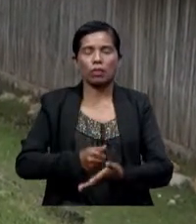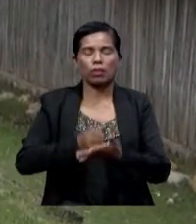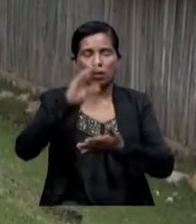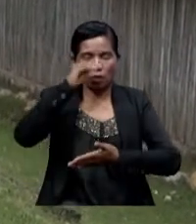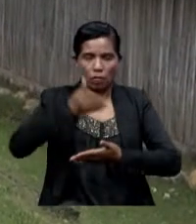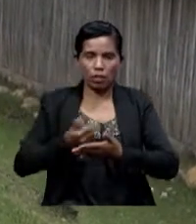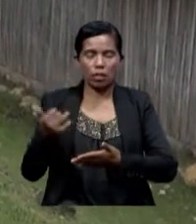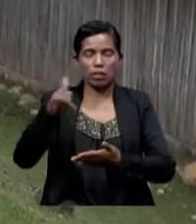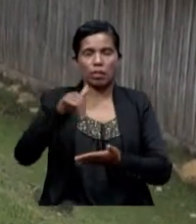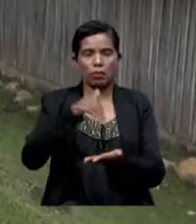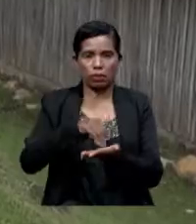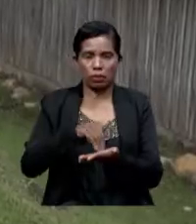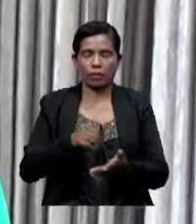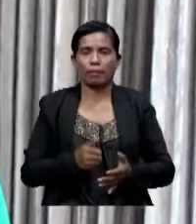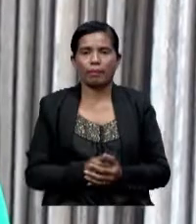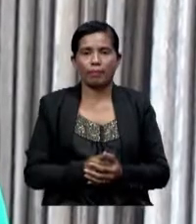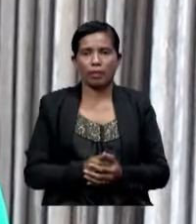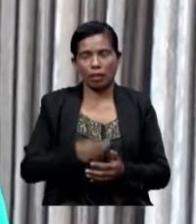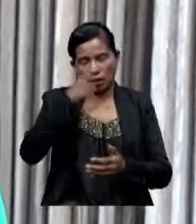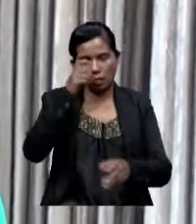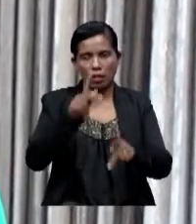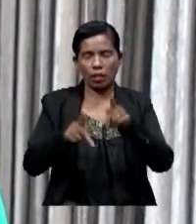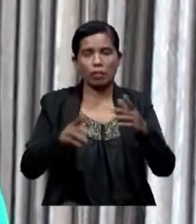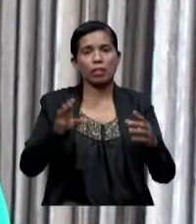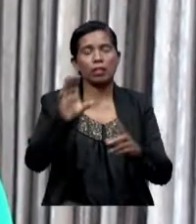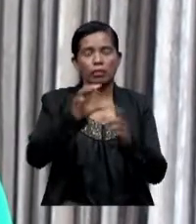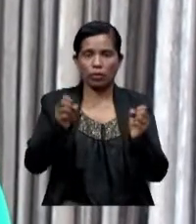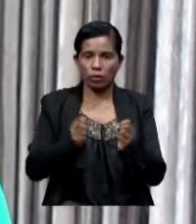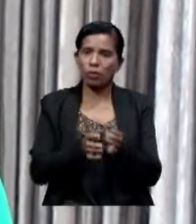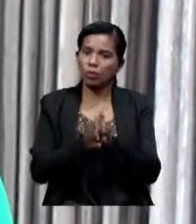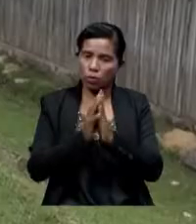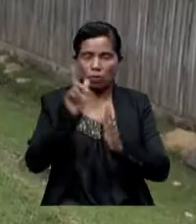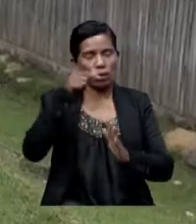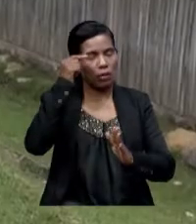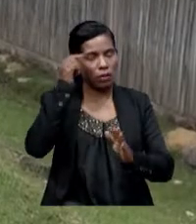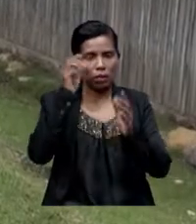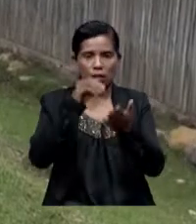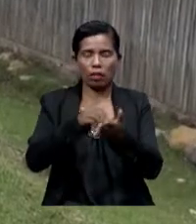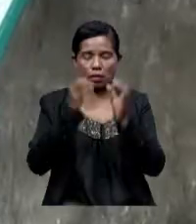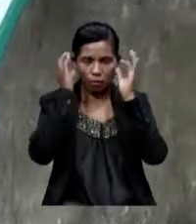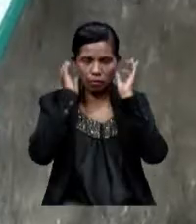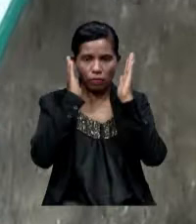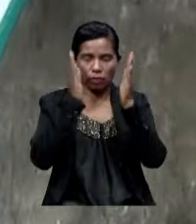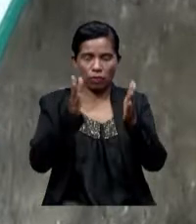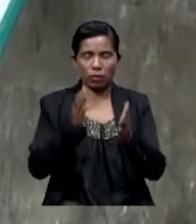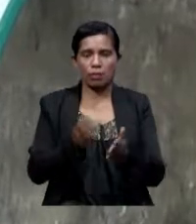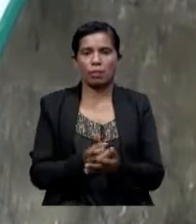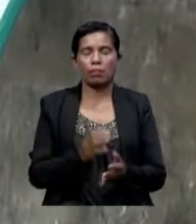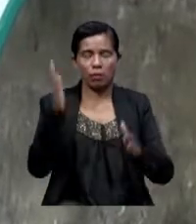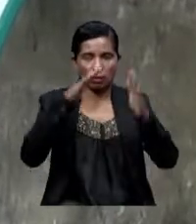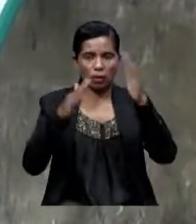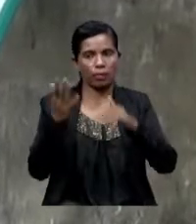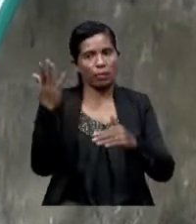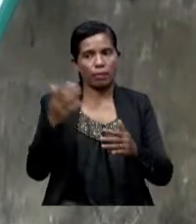istuda. Tambane komunidade no aturar lokal husu gubernu atau tahu importansi apa problema ne. Kami uzamak